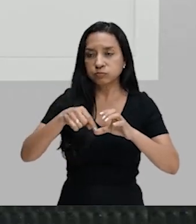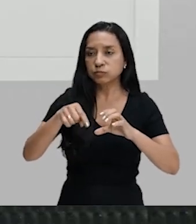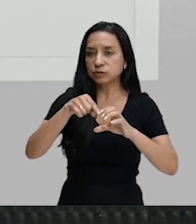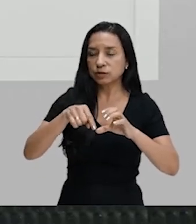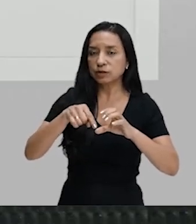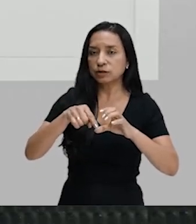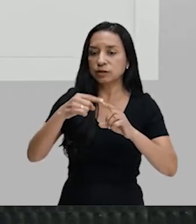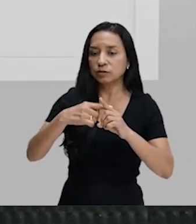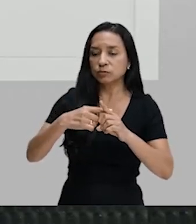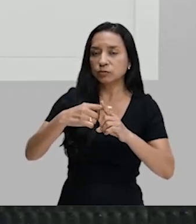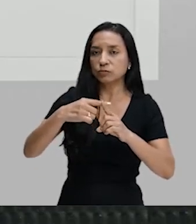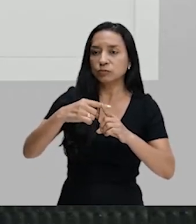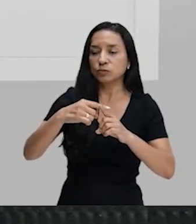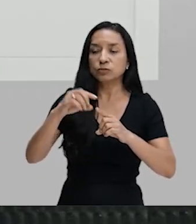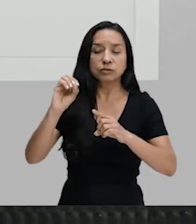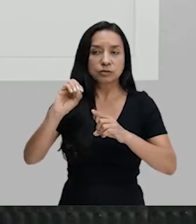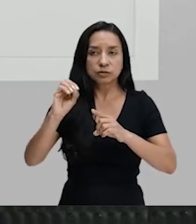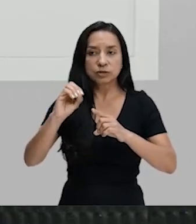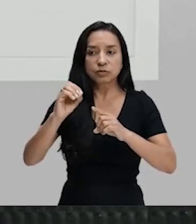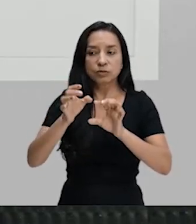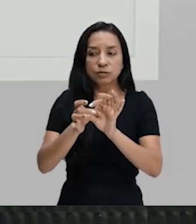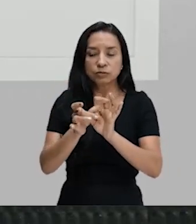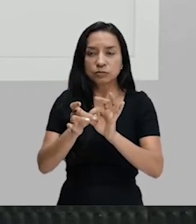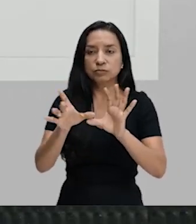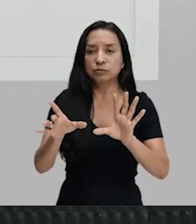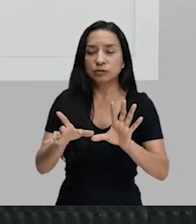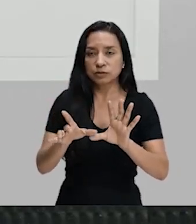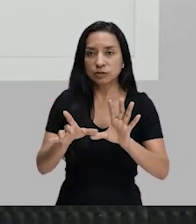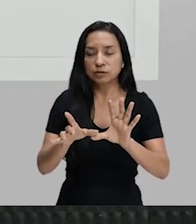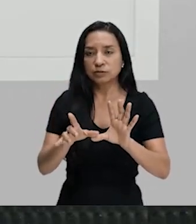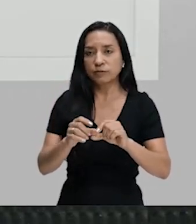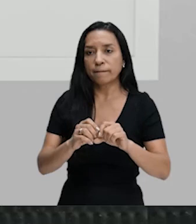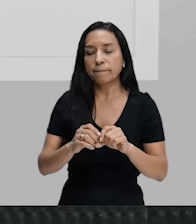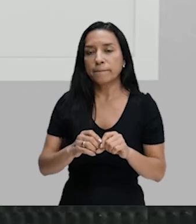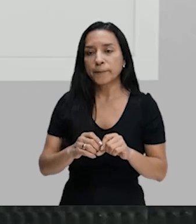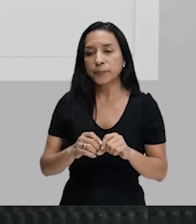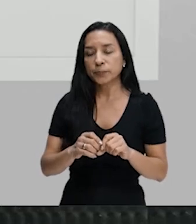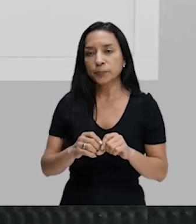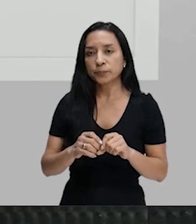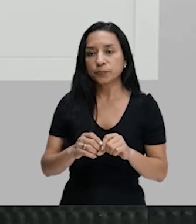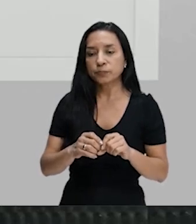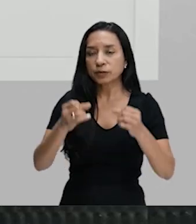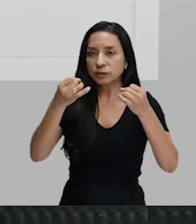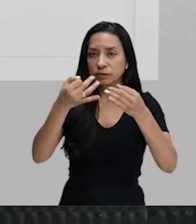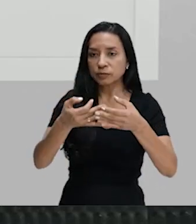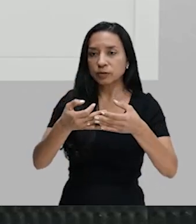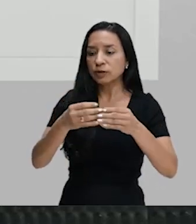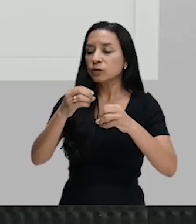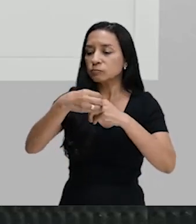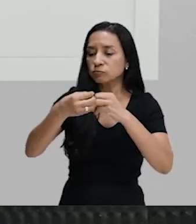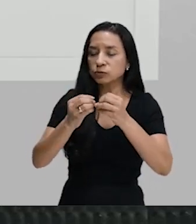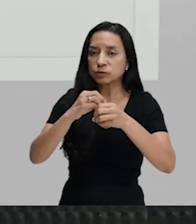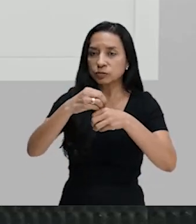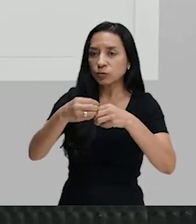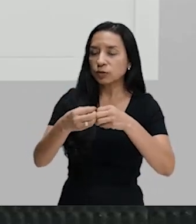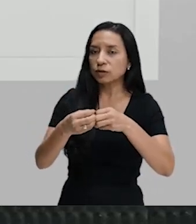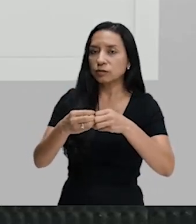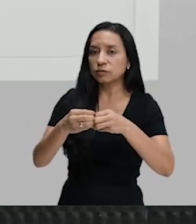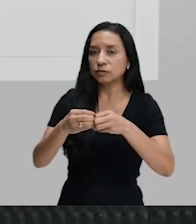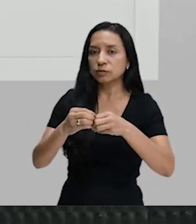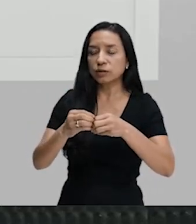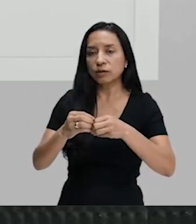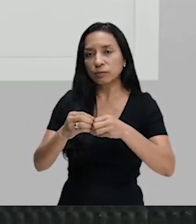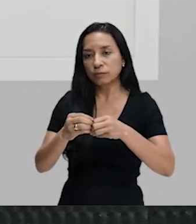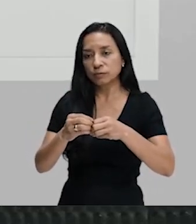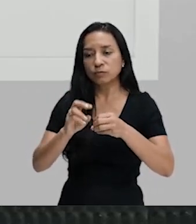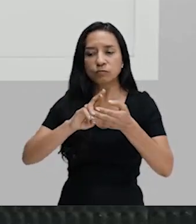seu grau de liberdade. Okay? Então falamos das moléculas monoatômicas e diatômicas, quanto aí